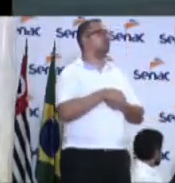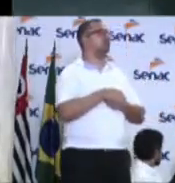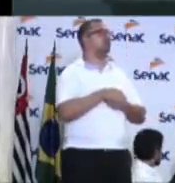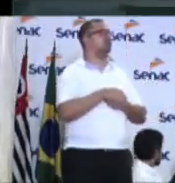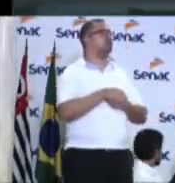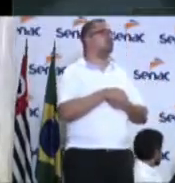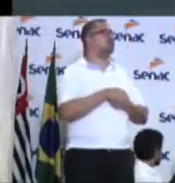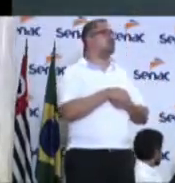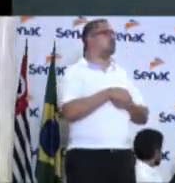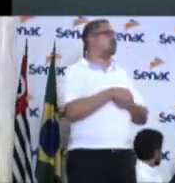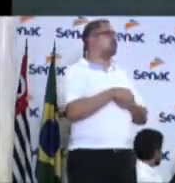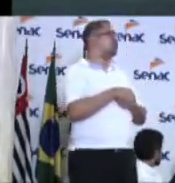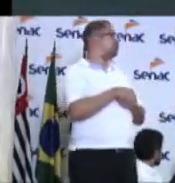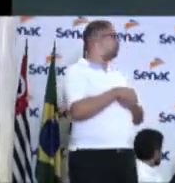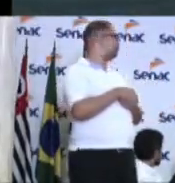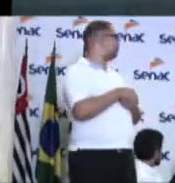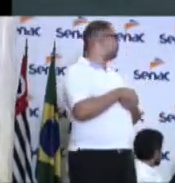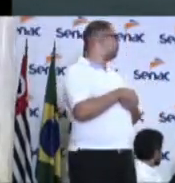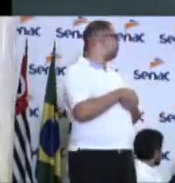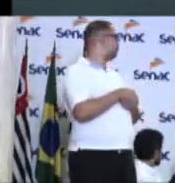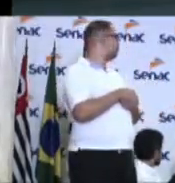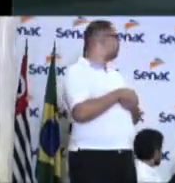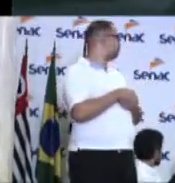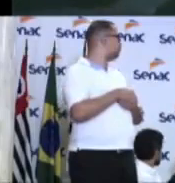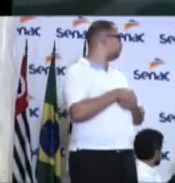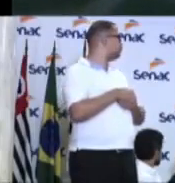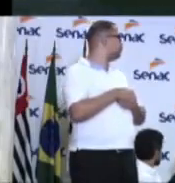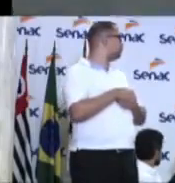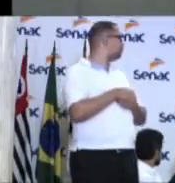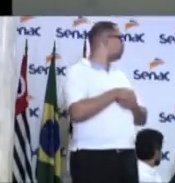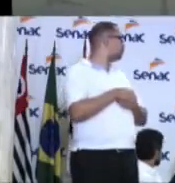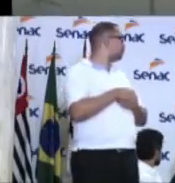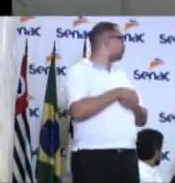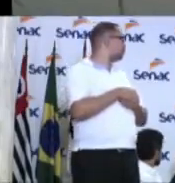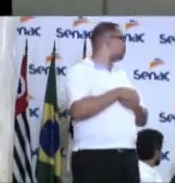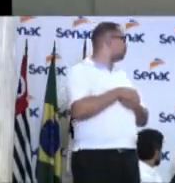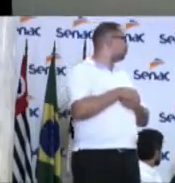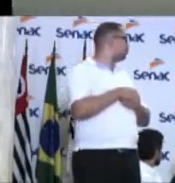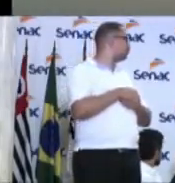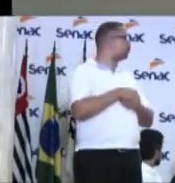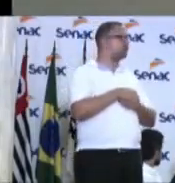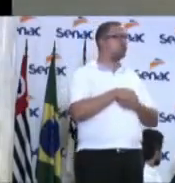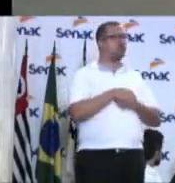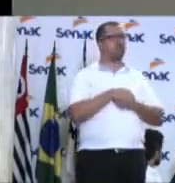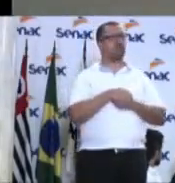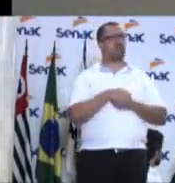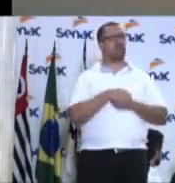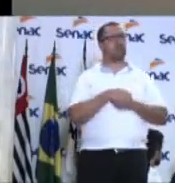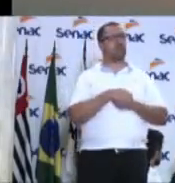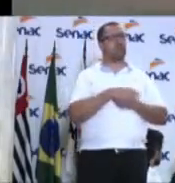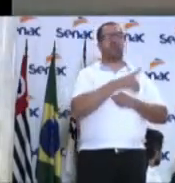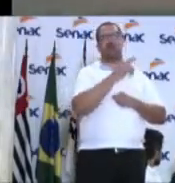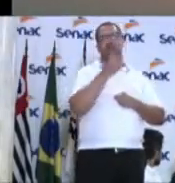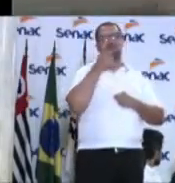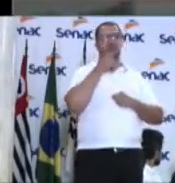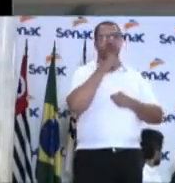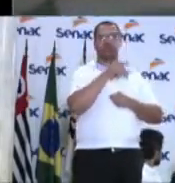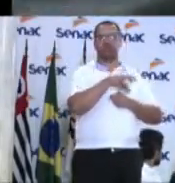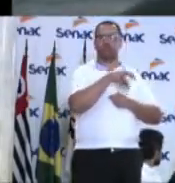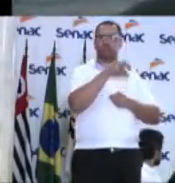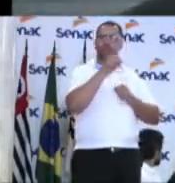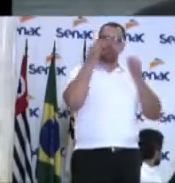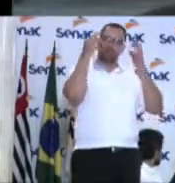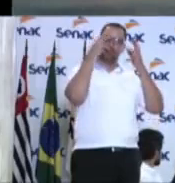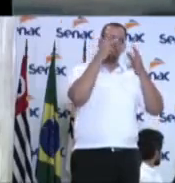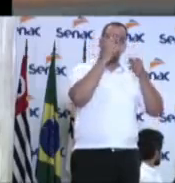Chegou o quê? O galo. O galo? É. Oba! Vai dar pra todo mundo? Vai dar pra fazer uma festa. Dá pra me